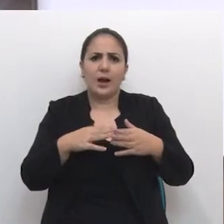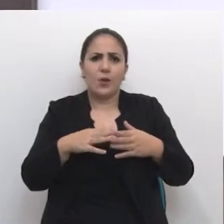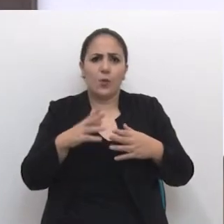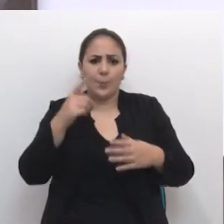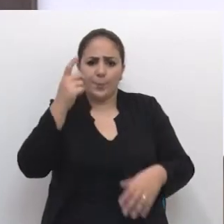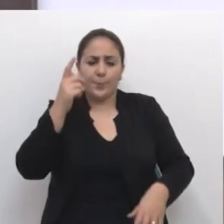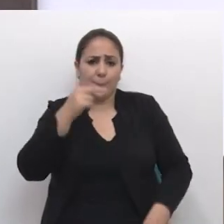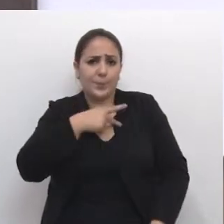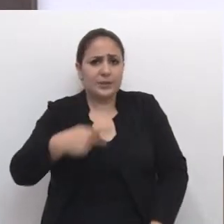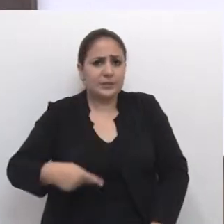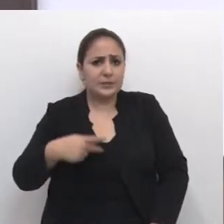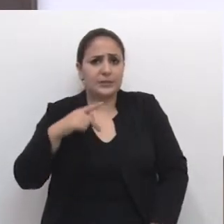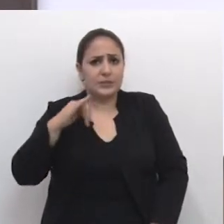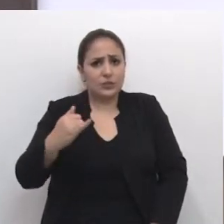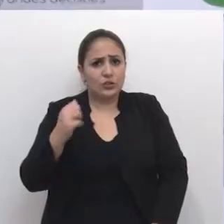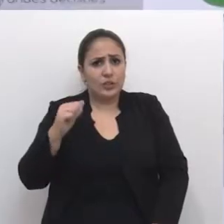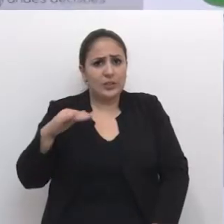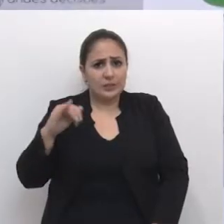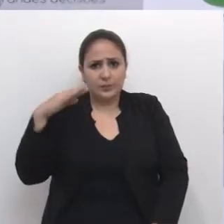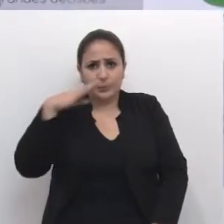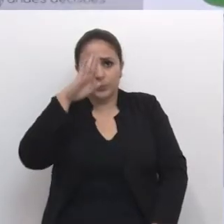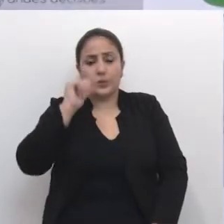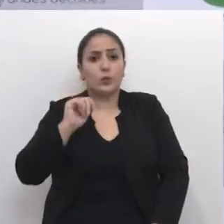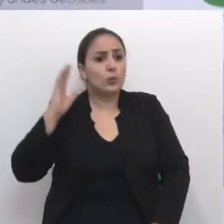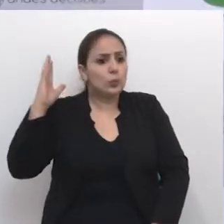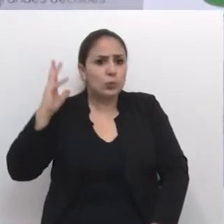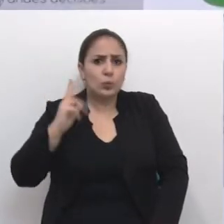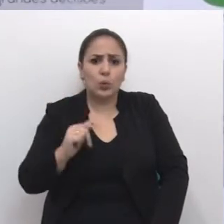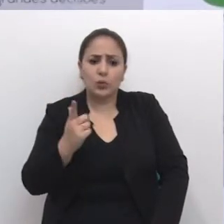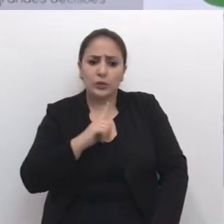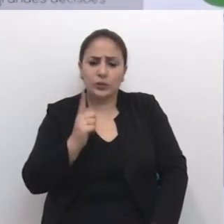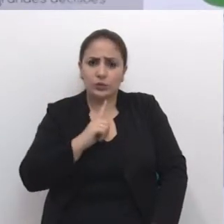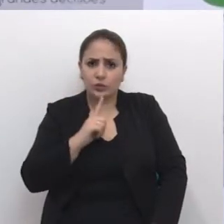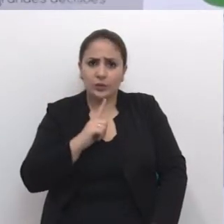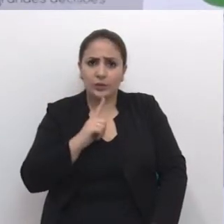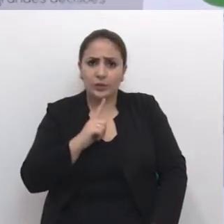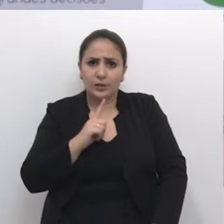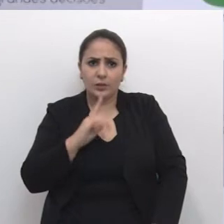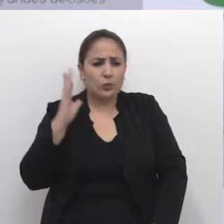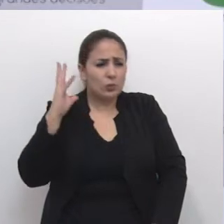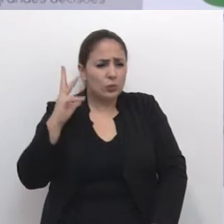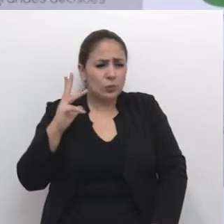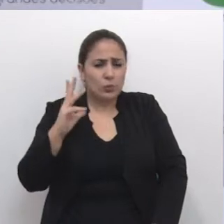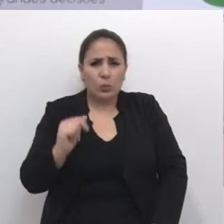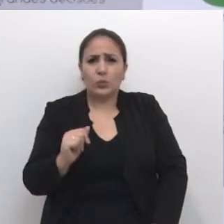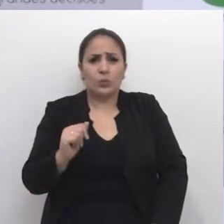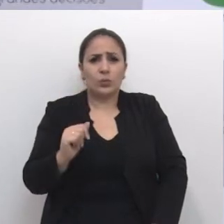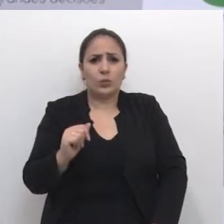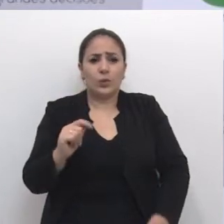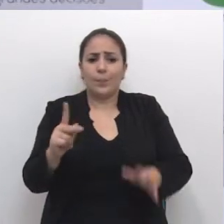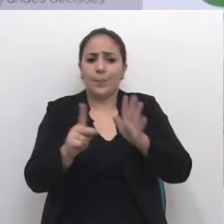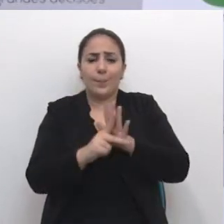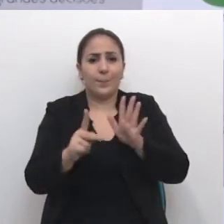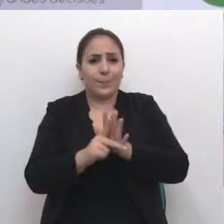do presidente Jair Bolsonaro. Tudo o que tinha no trânsito era de